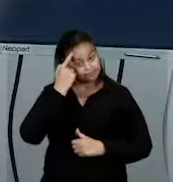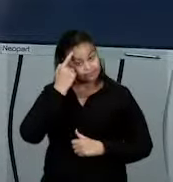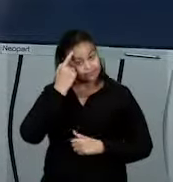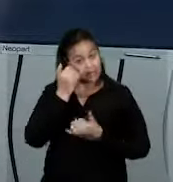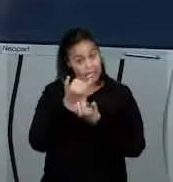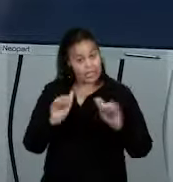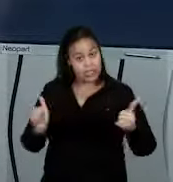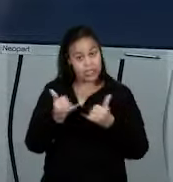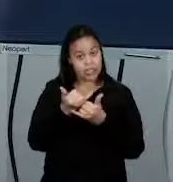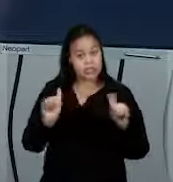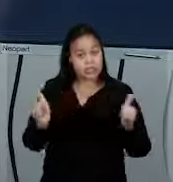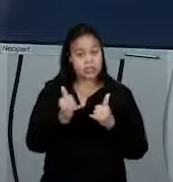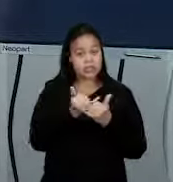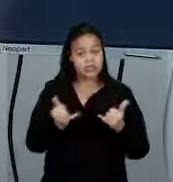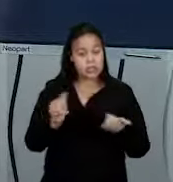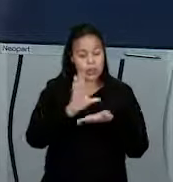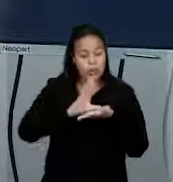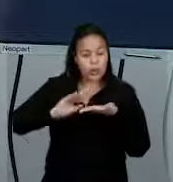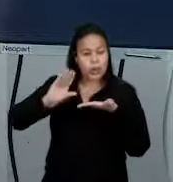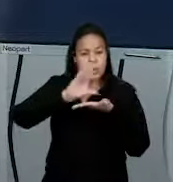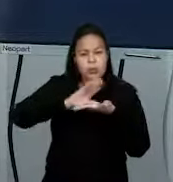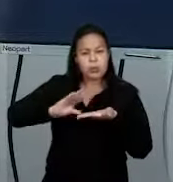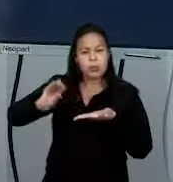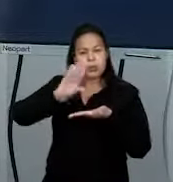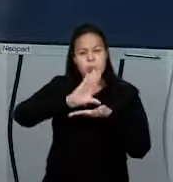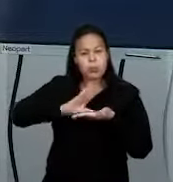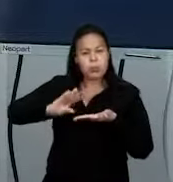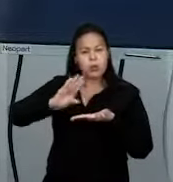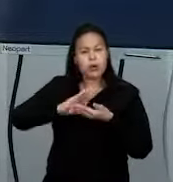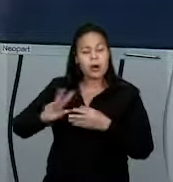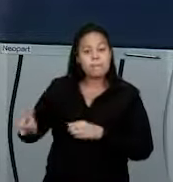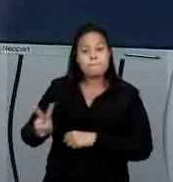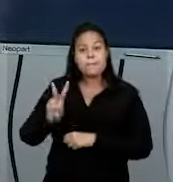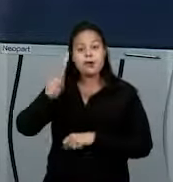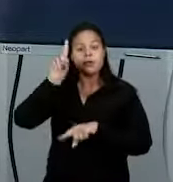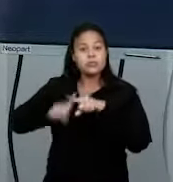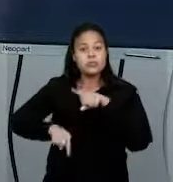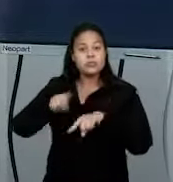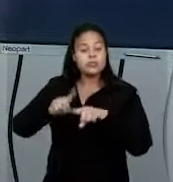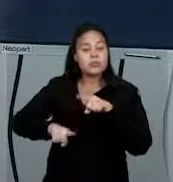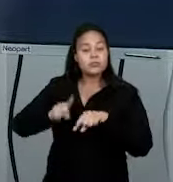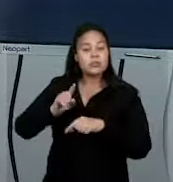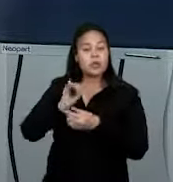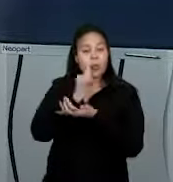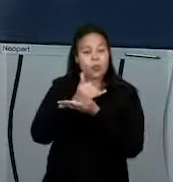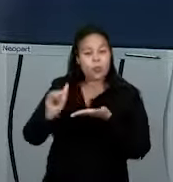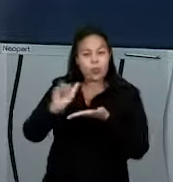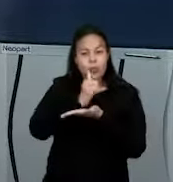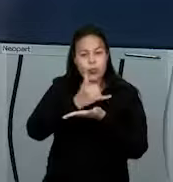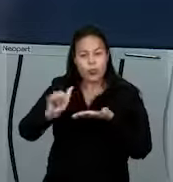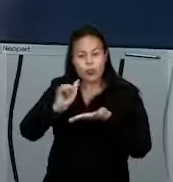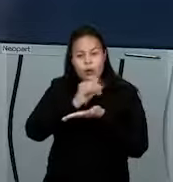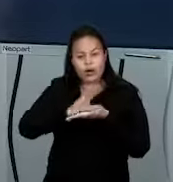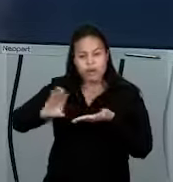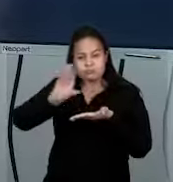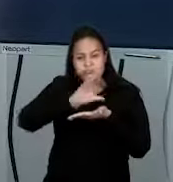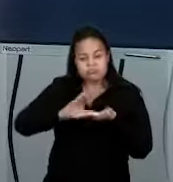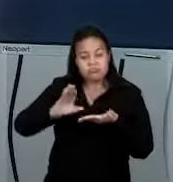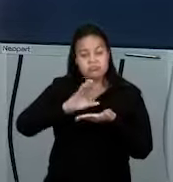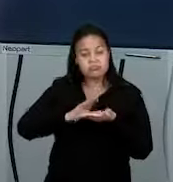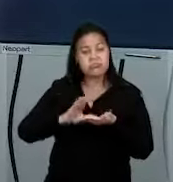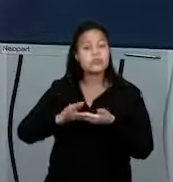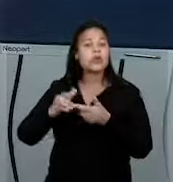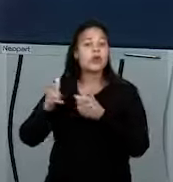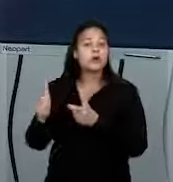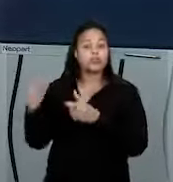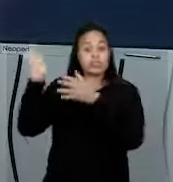energia elétrica consumida está diretamente ligada à potência do equipamento e a energia elétrica consumida está